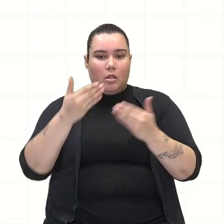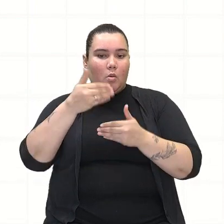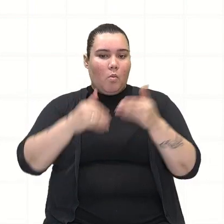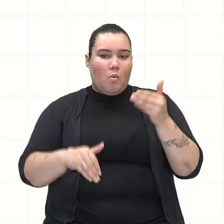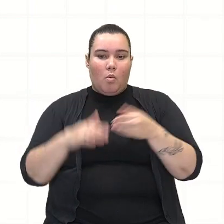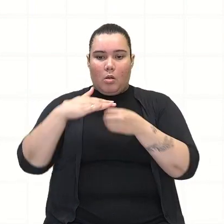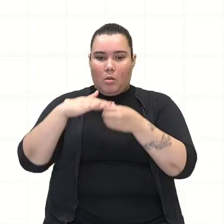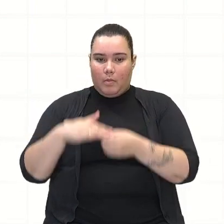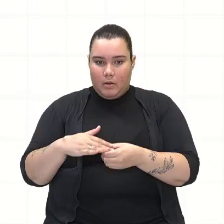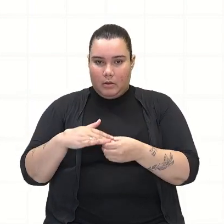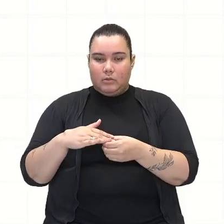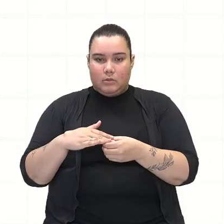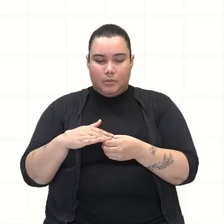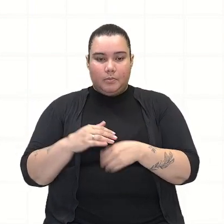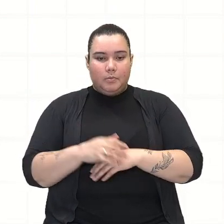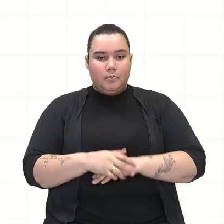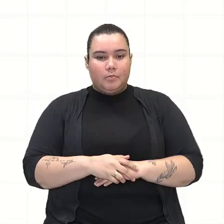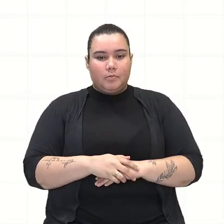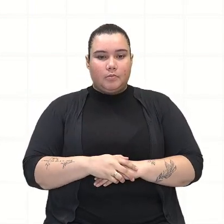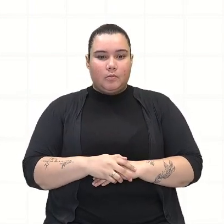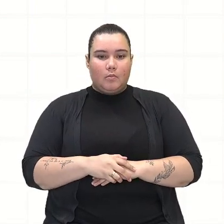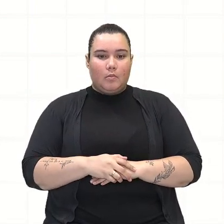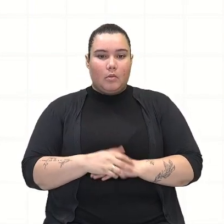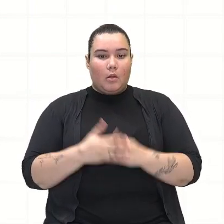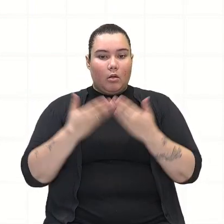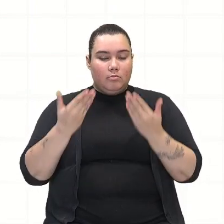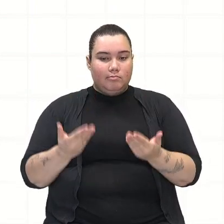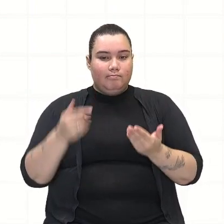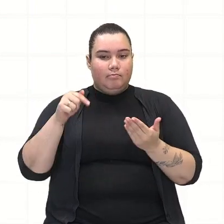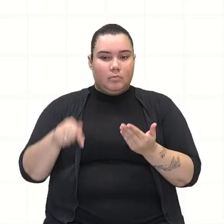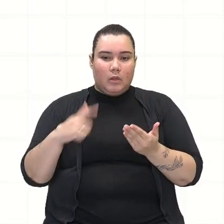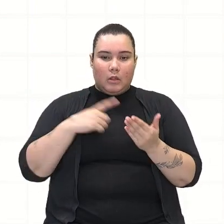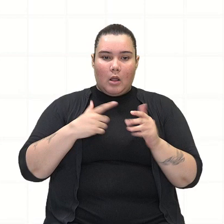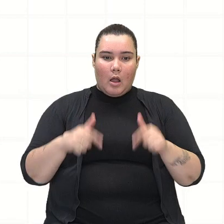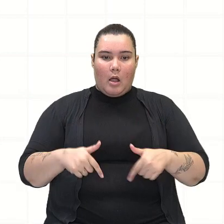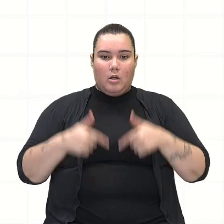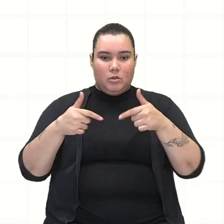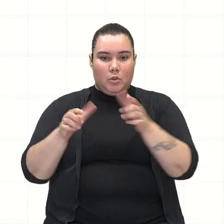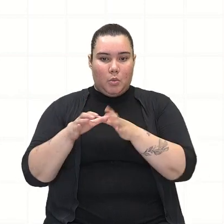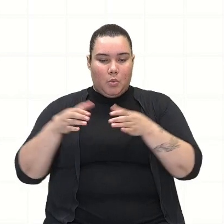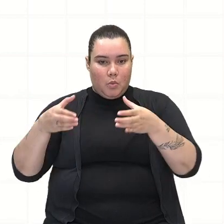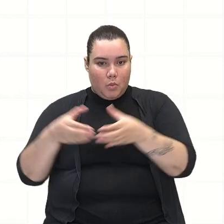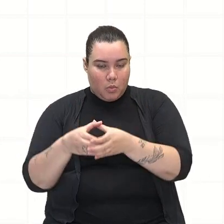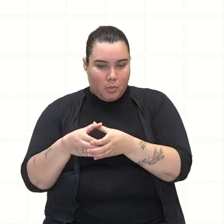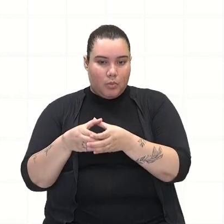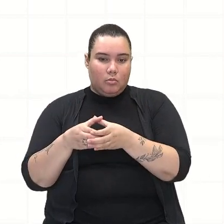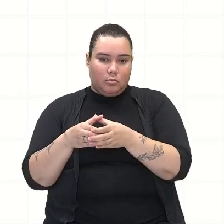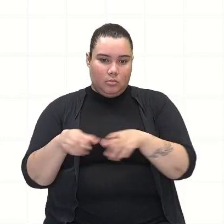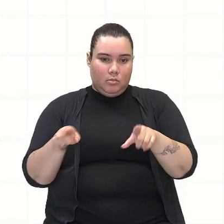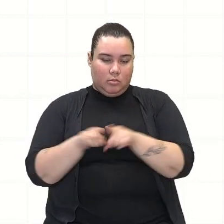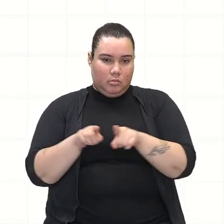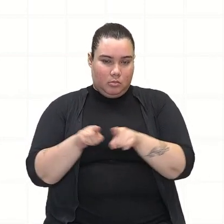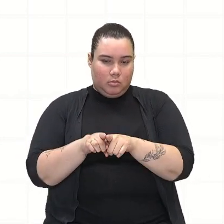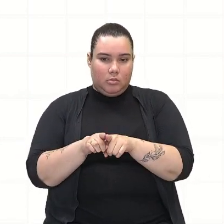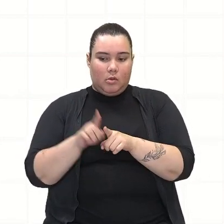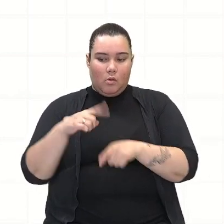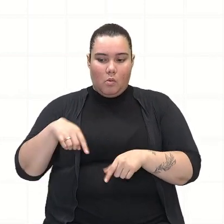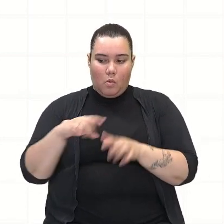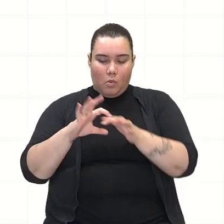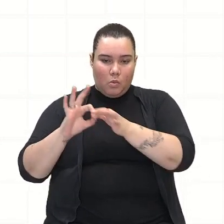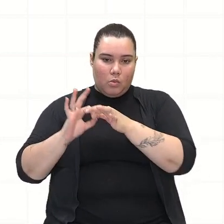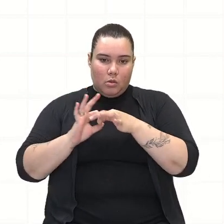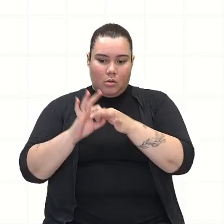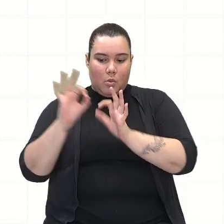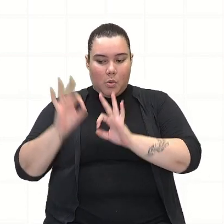empregada contra eles. Então, essa resistência que incluía tanto ações coletivas, ou seja, eles se juntavam,